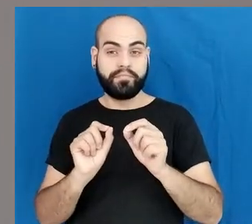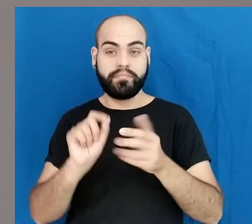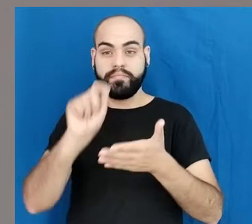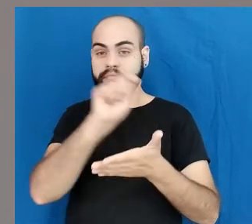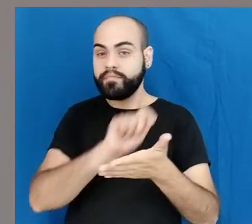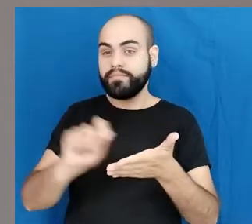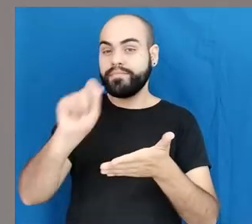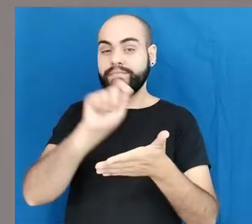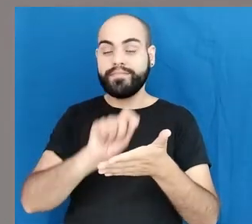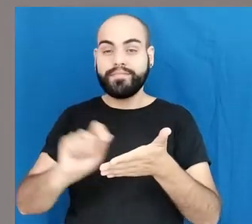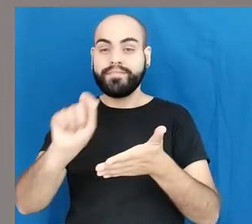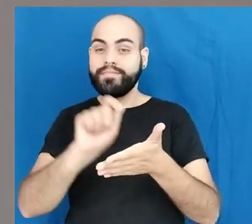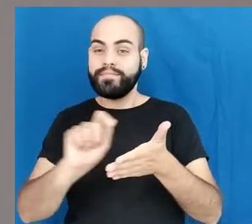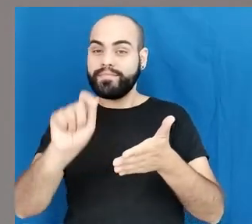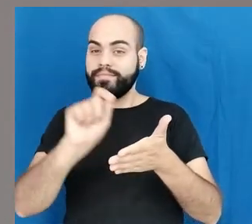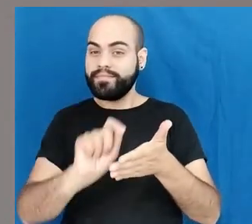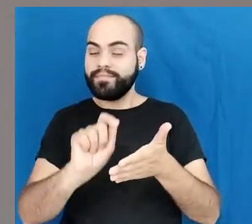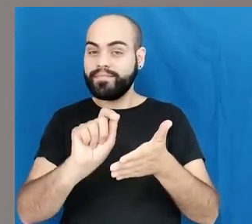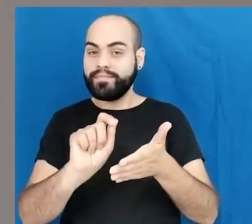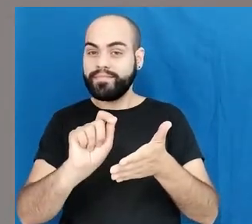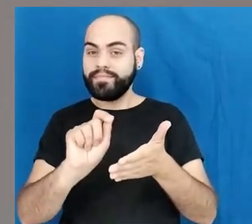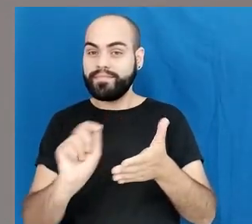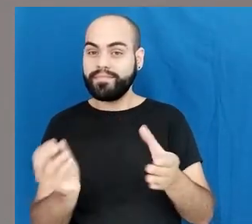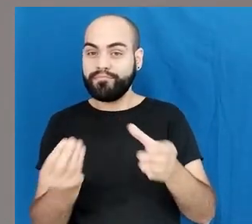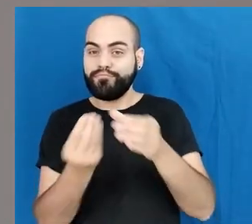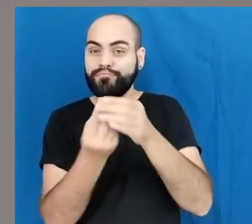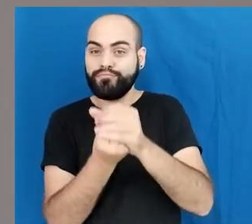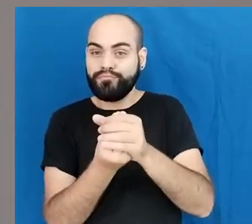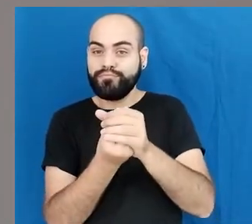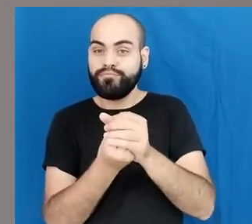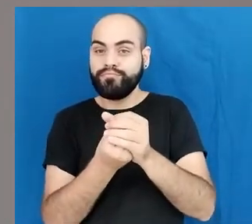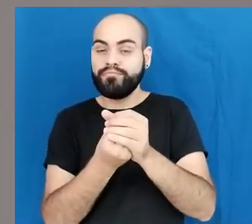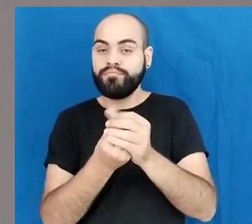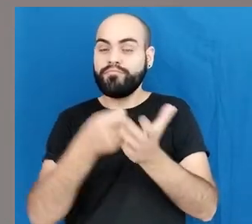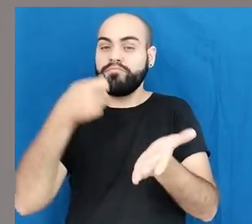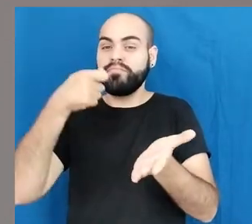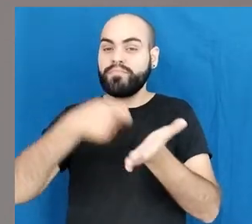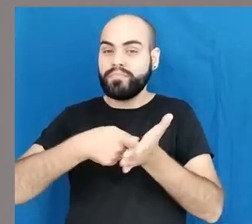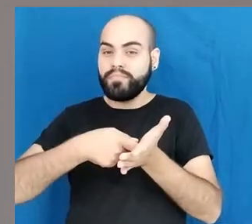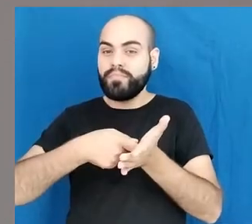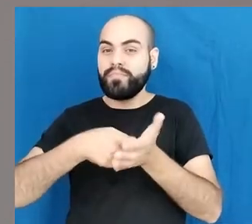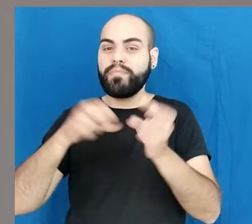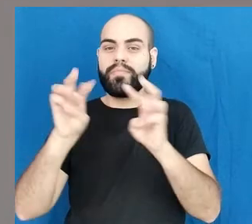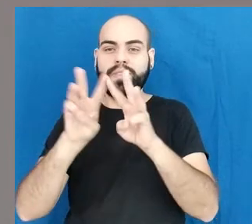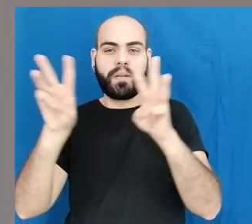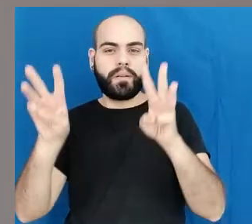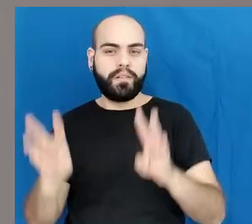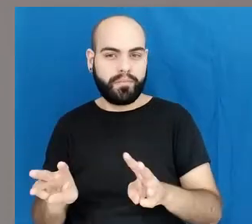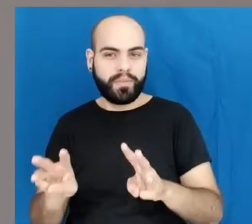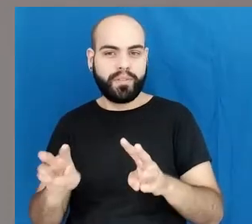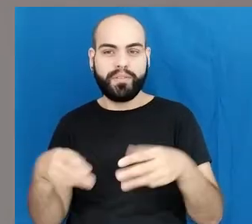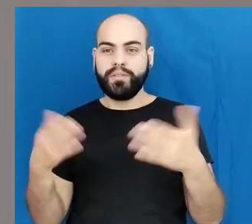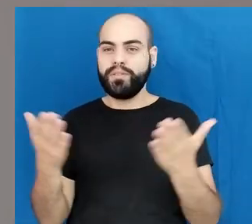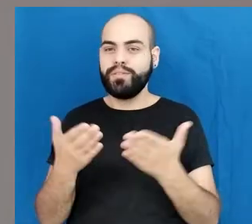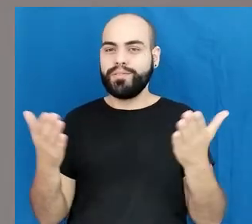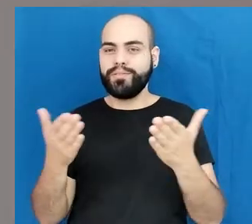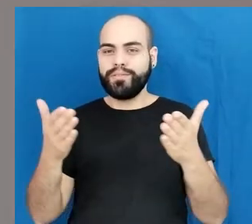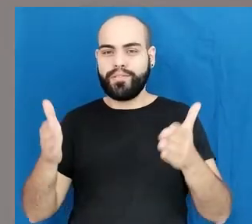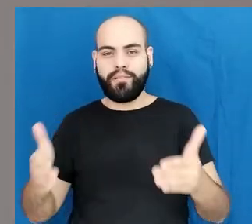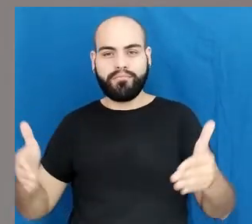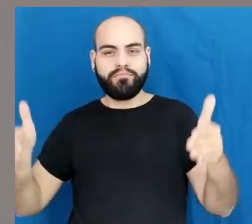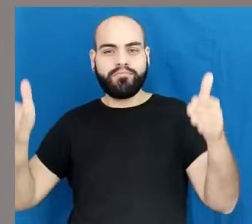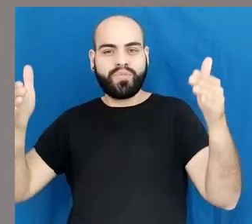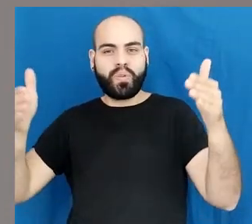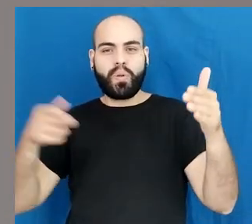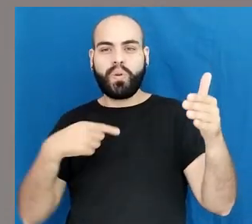fizeram com que depois esses traços deles eles ganhassem, se tornassem definitivos, né? E hoje seja um